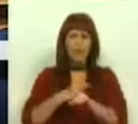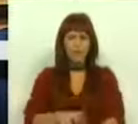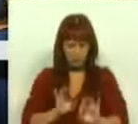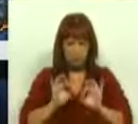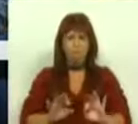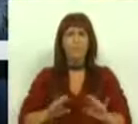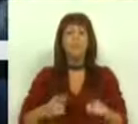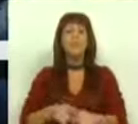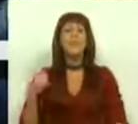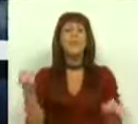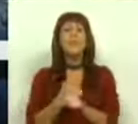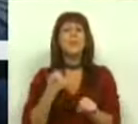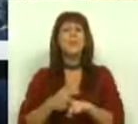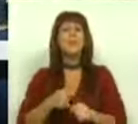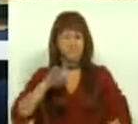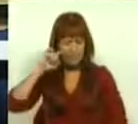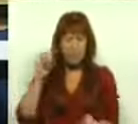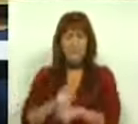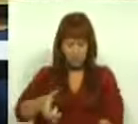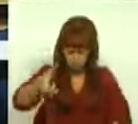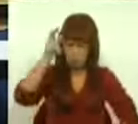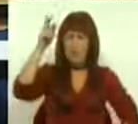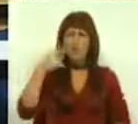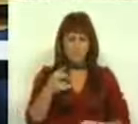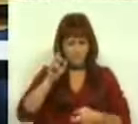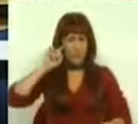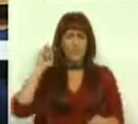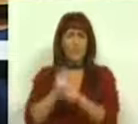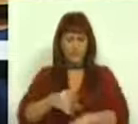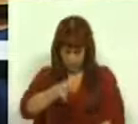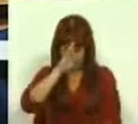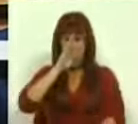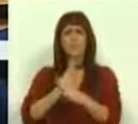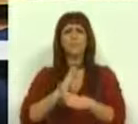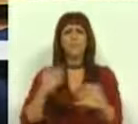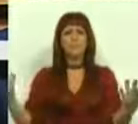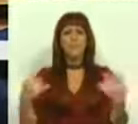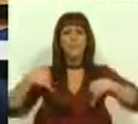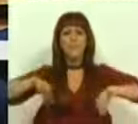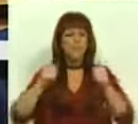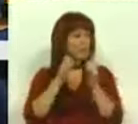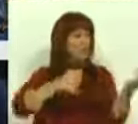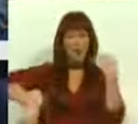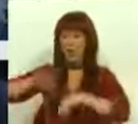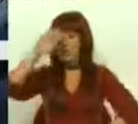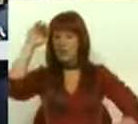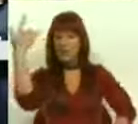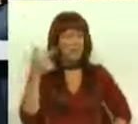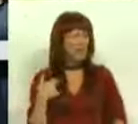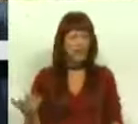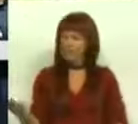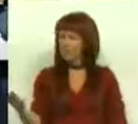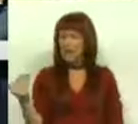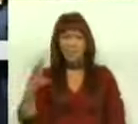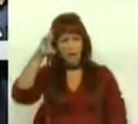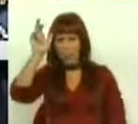decisiva. Uma tarefa que exige coragem e que exige determinação. Mas todos sabemos que não